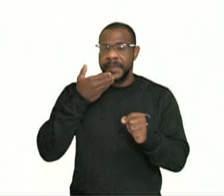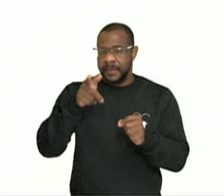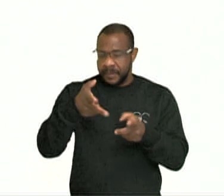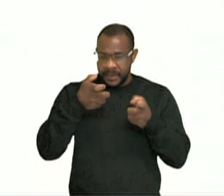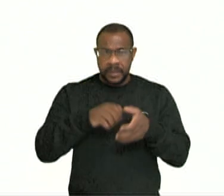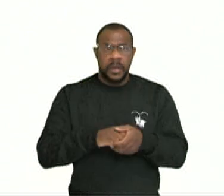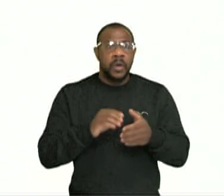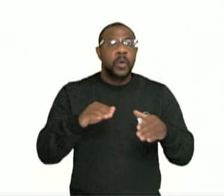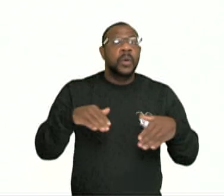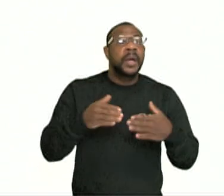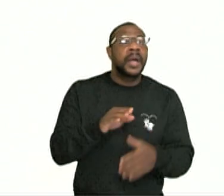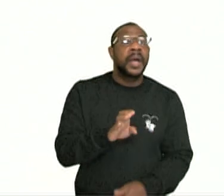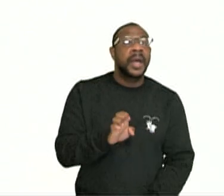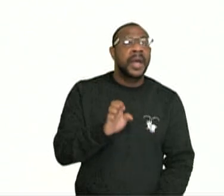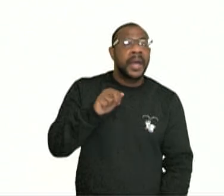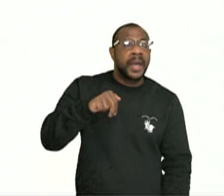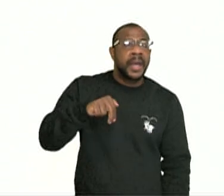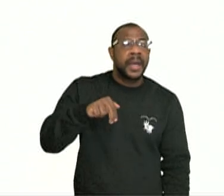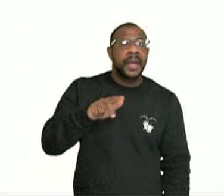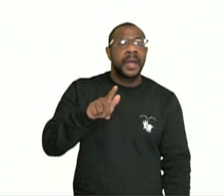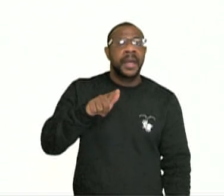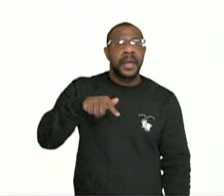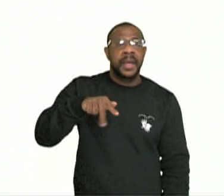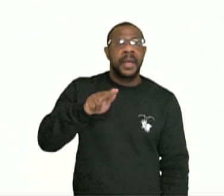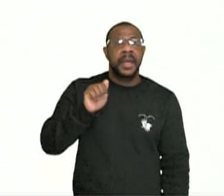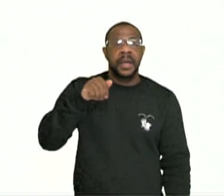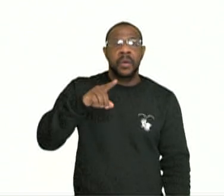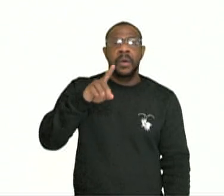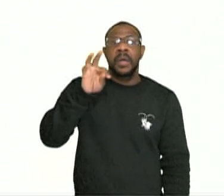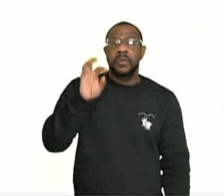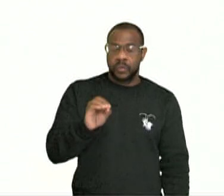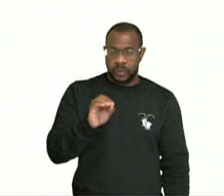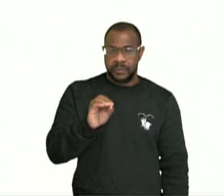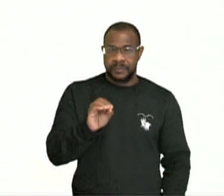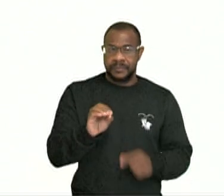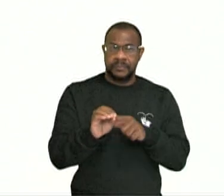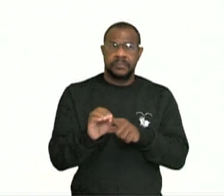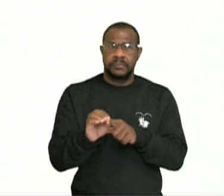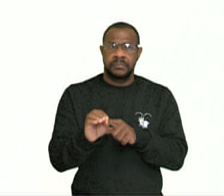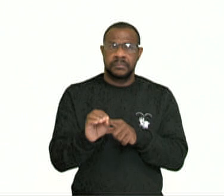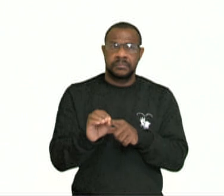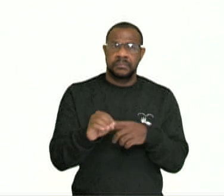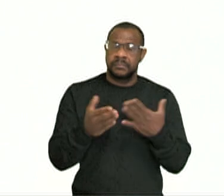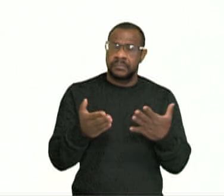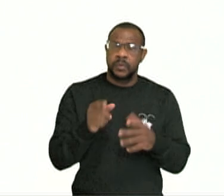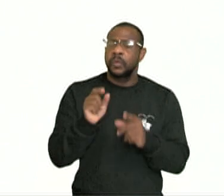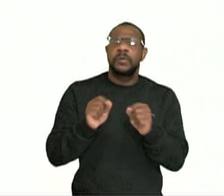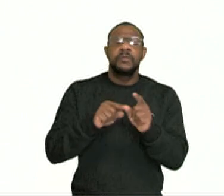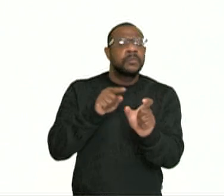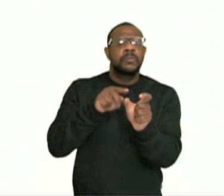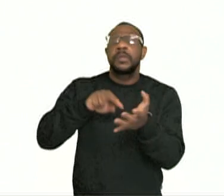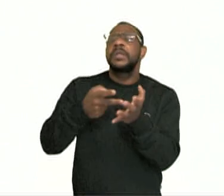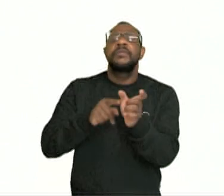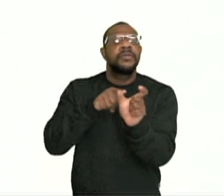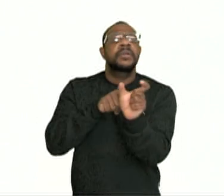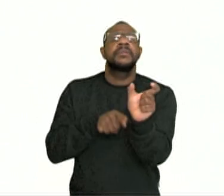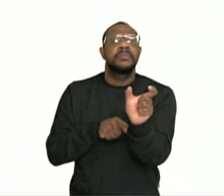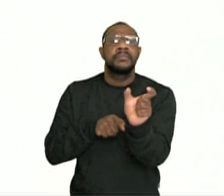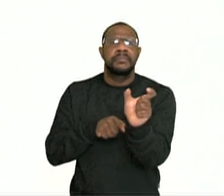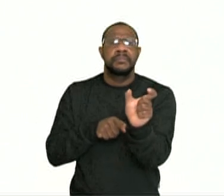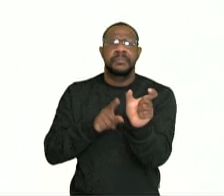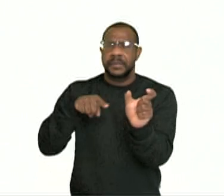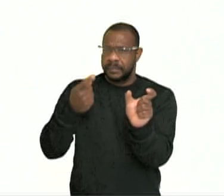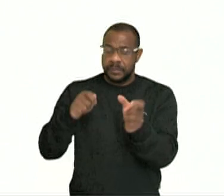quer dizer ali? Ali dentro na significação do texto. Para que ele está ali? O que ele está fazendo ali? Escreva lá no seu caderno e em instantes